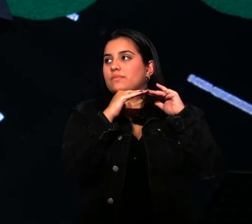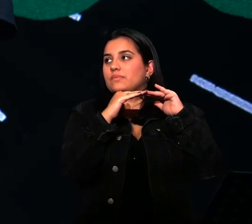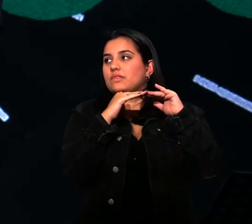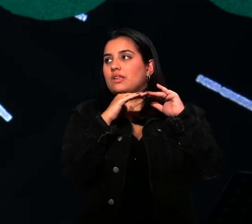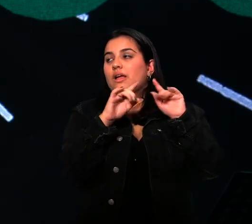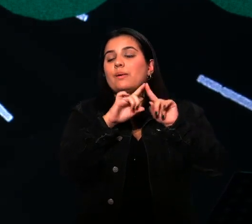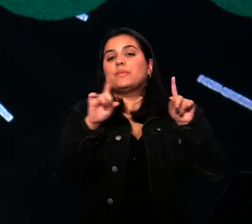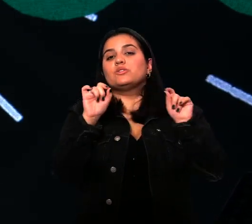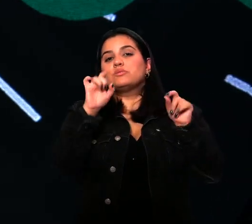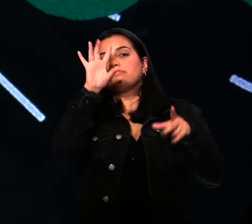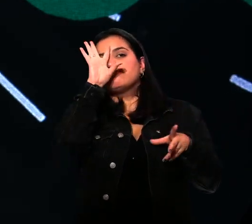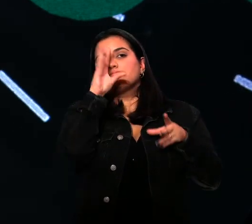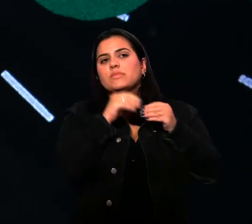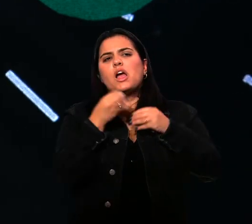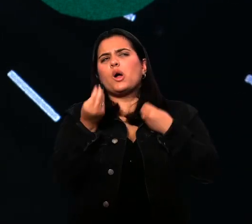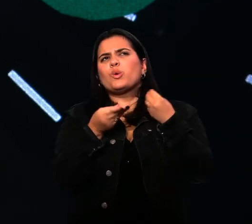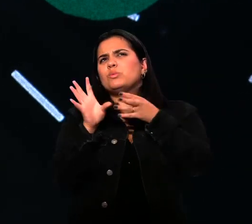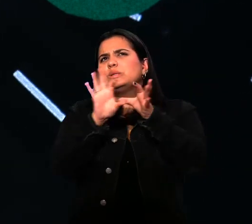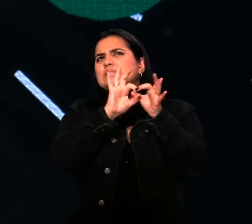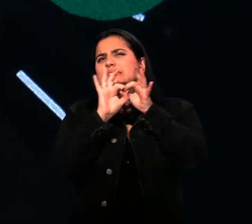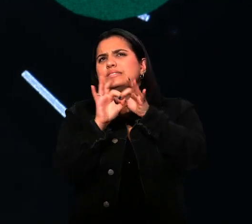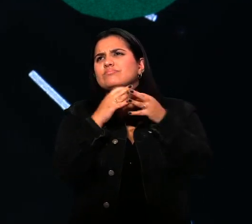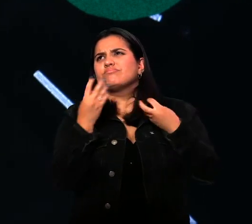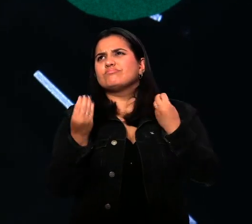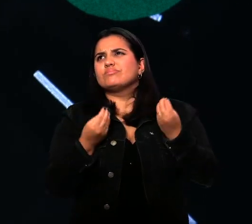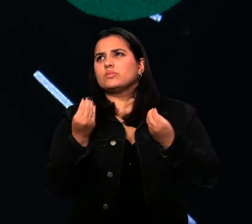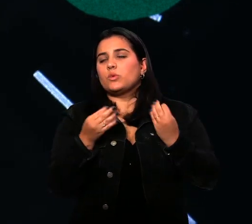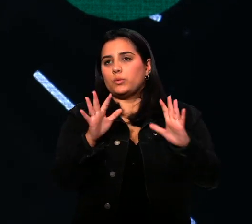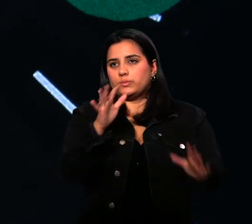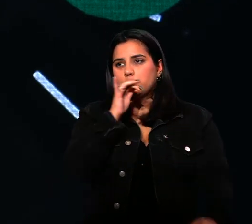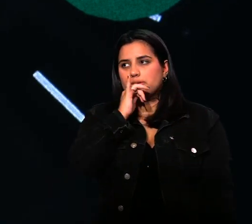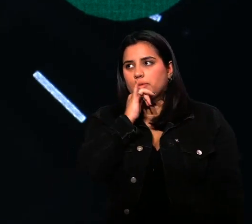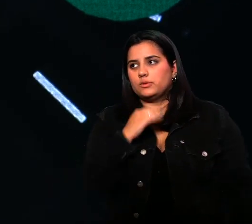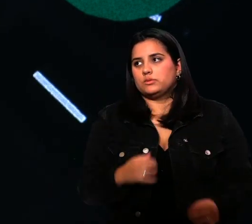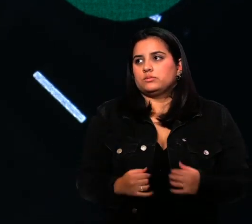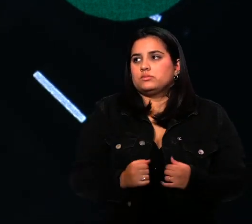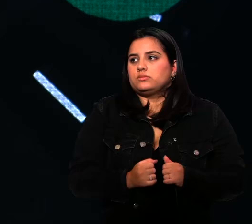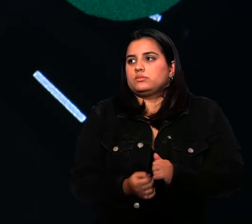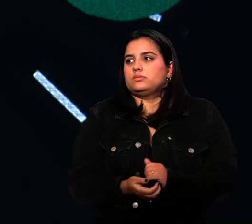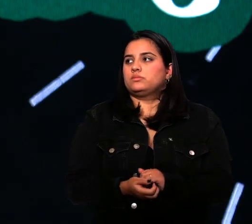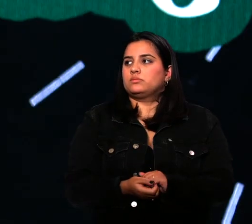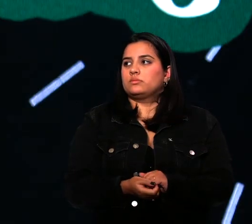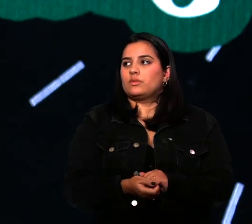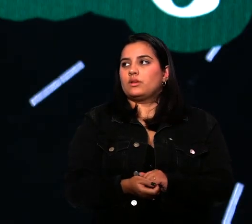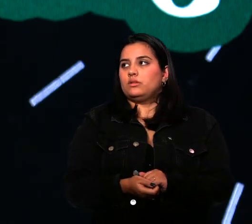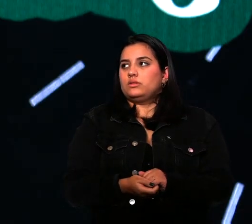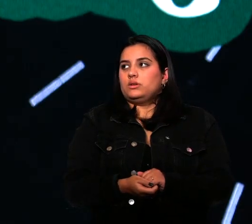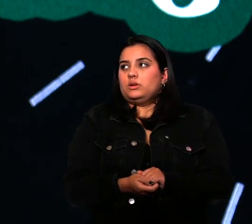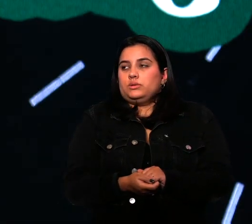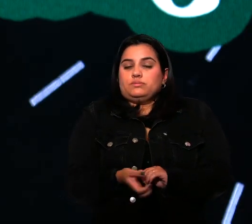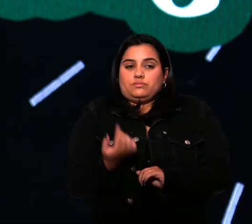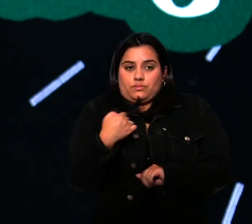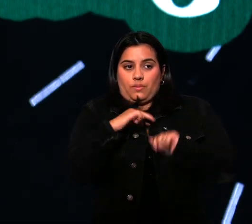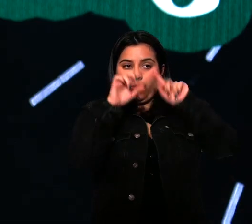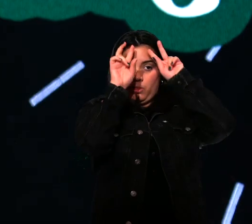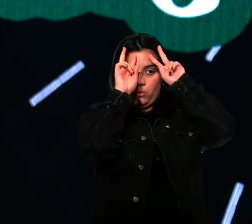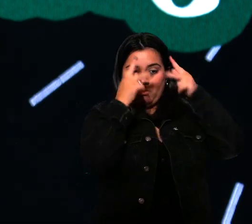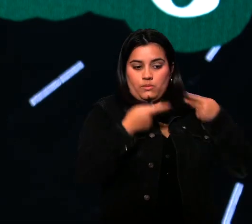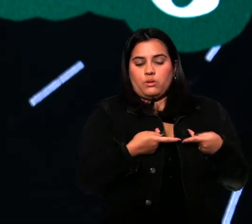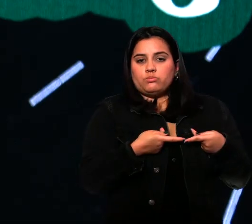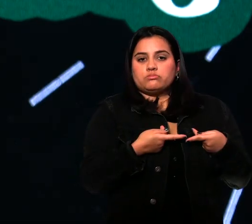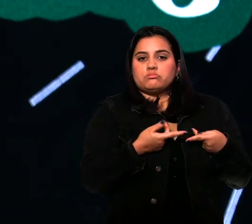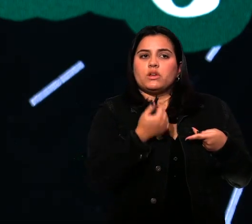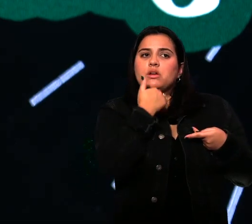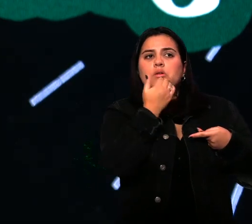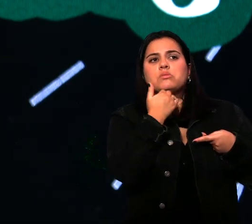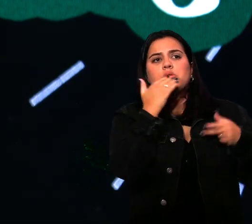mas entender a unidade do Espírito naquilo que Deus quer fazer. Quer ver um exemplo? Como humanidade, nós não conseguimos concordar